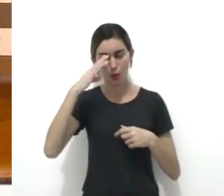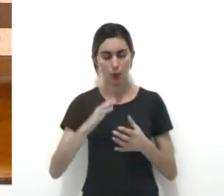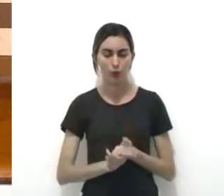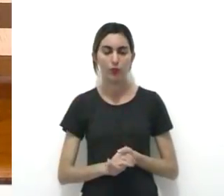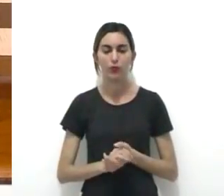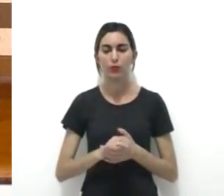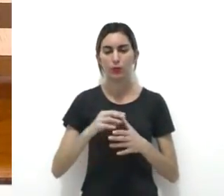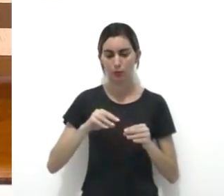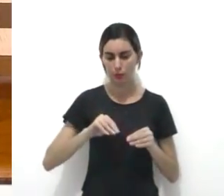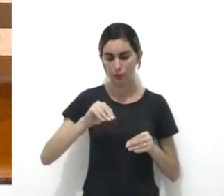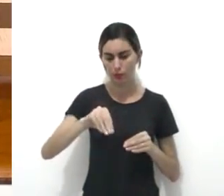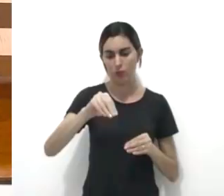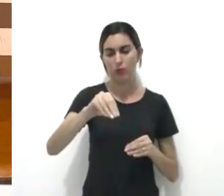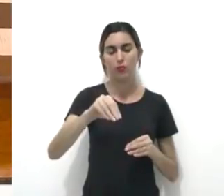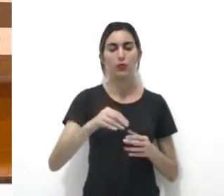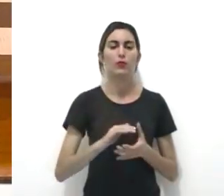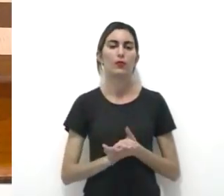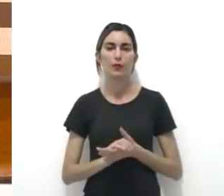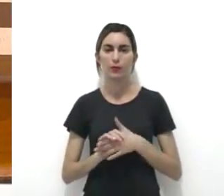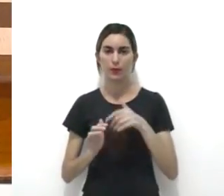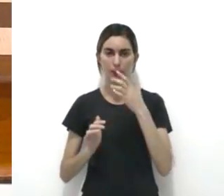peões para frente.